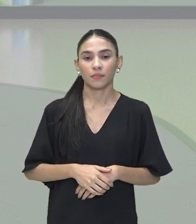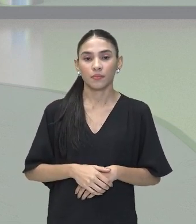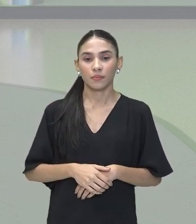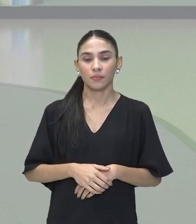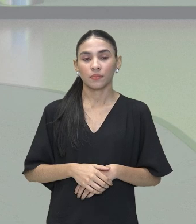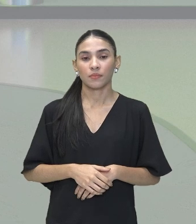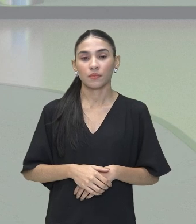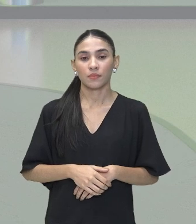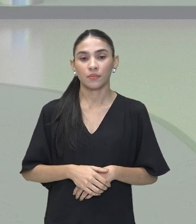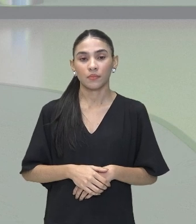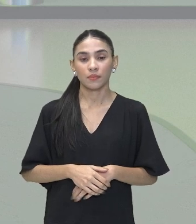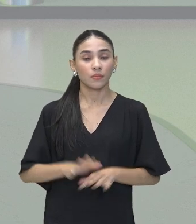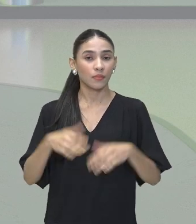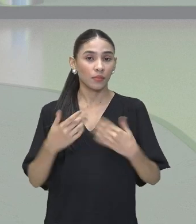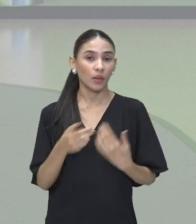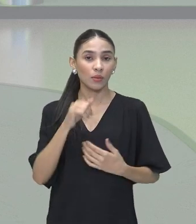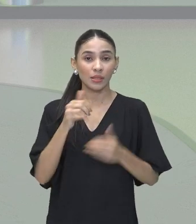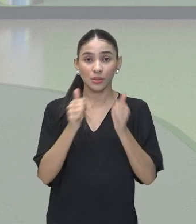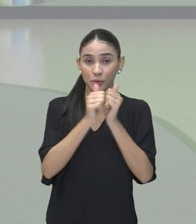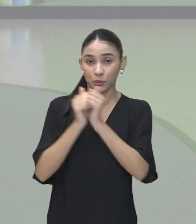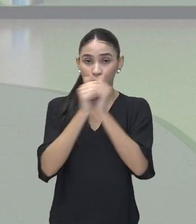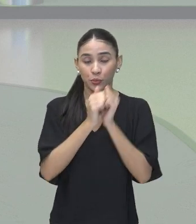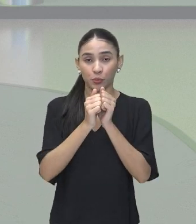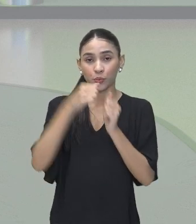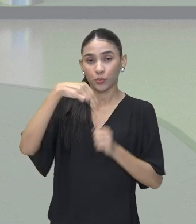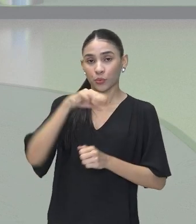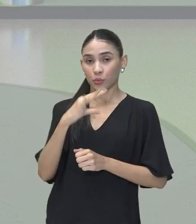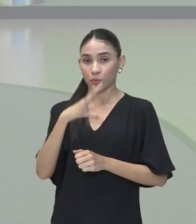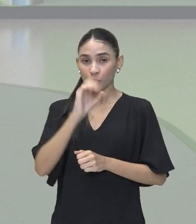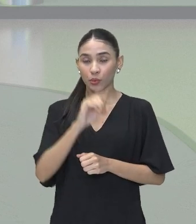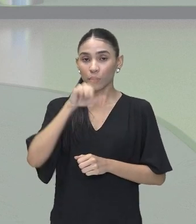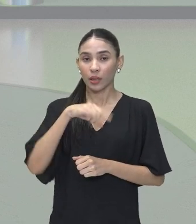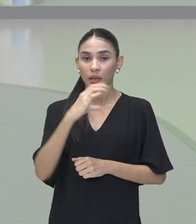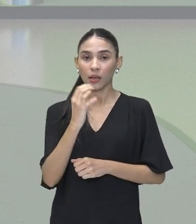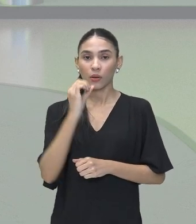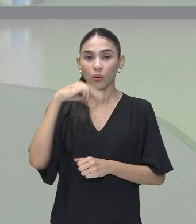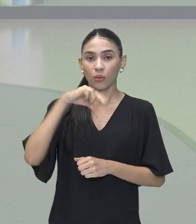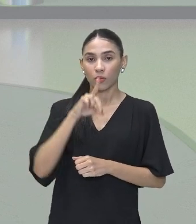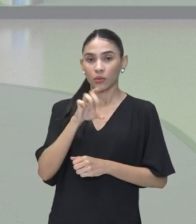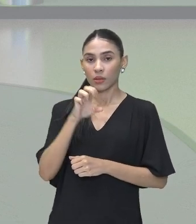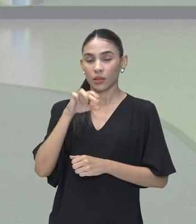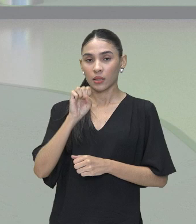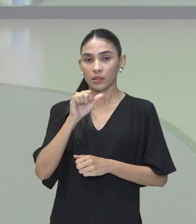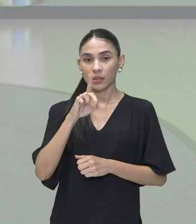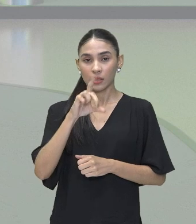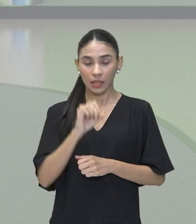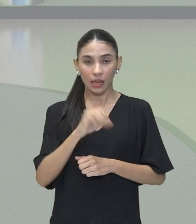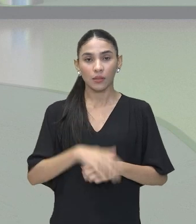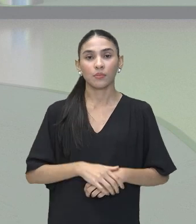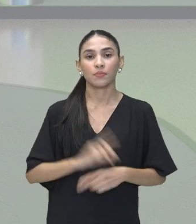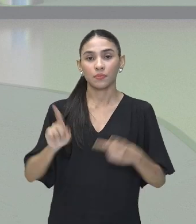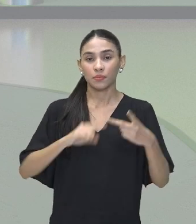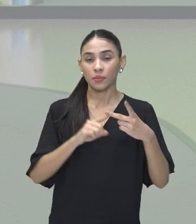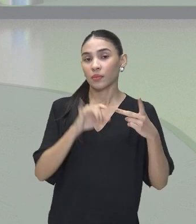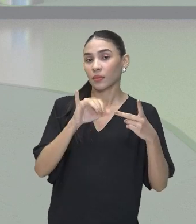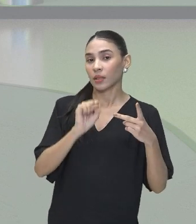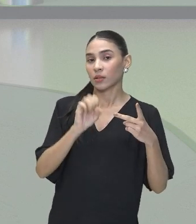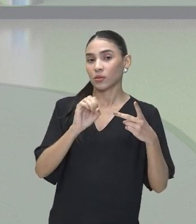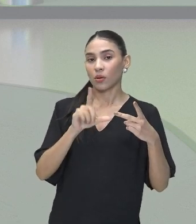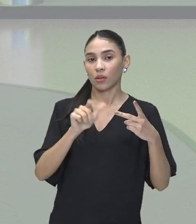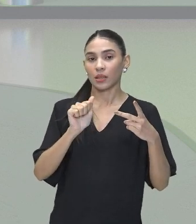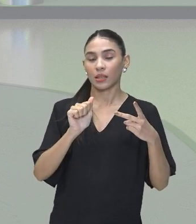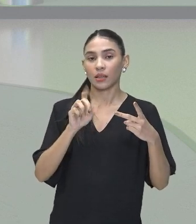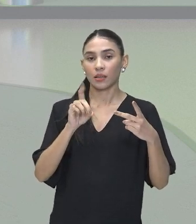meio separados. Então, se estão juntinhos, quer dizer com núcleos condensados, se estão separados, quer dizer com núcleos isolados. Vamos ver